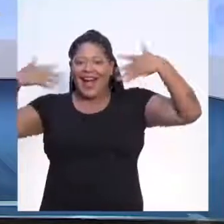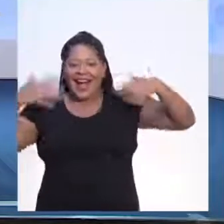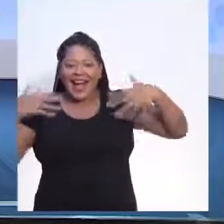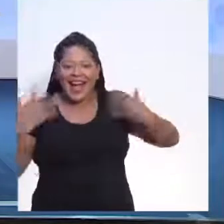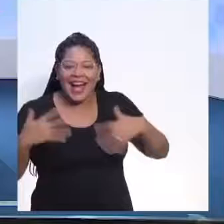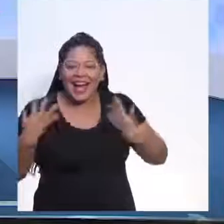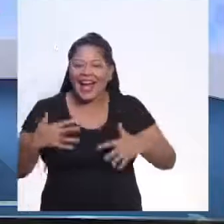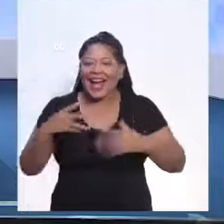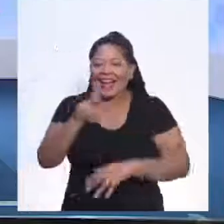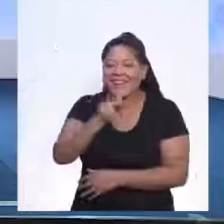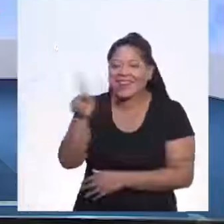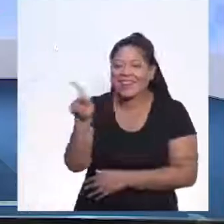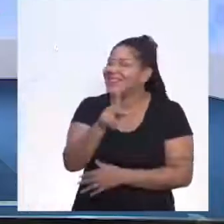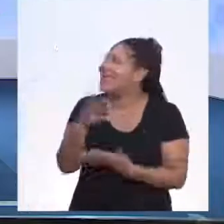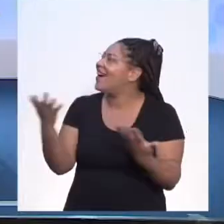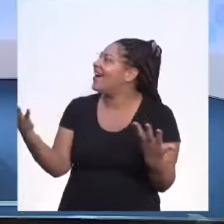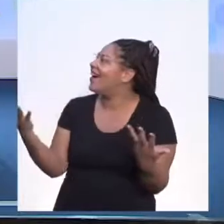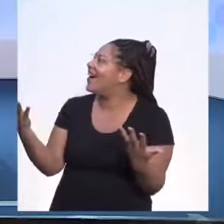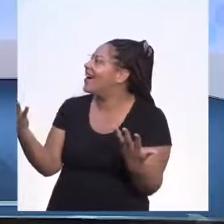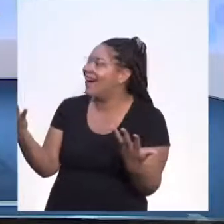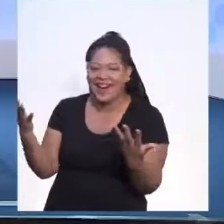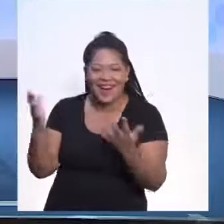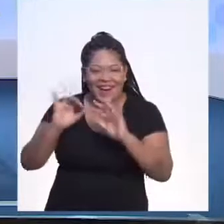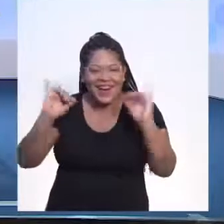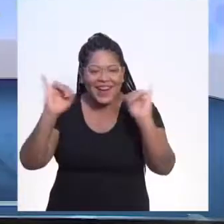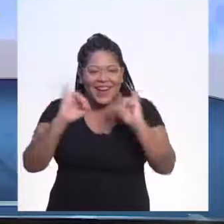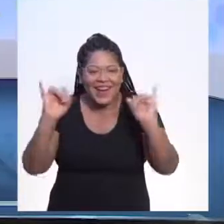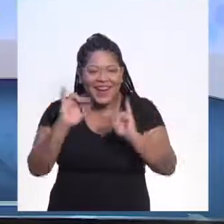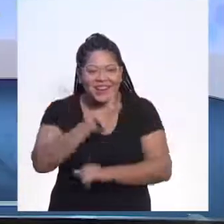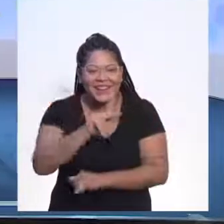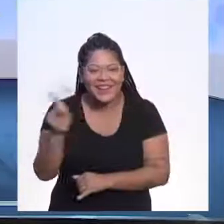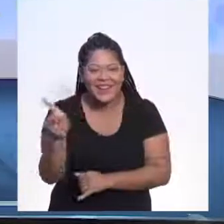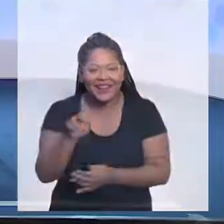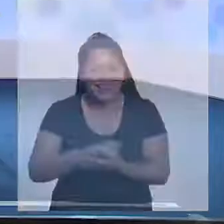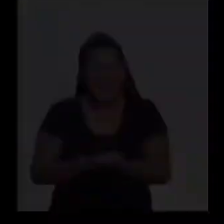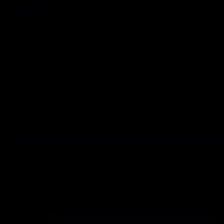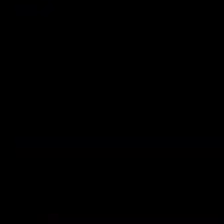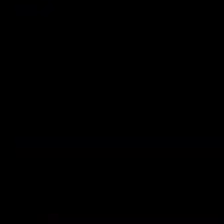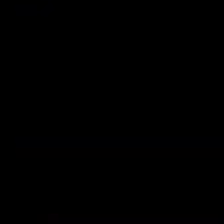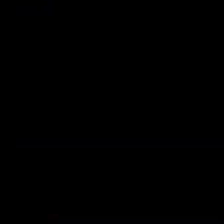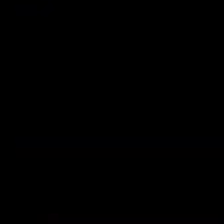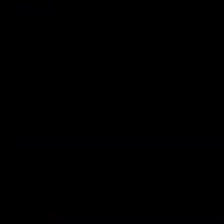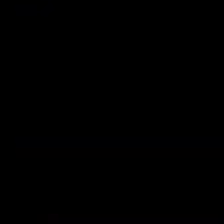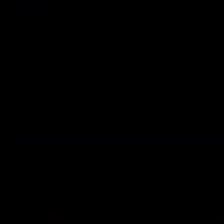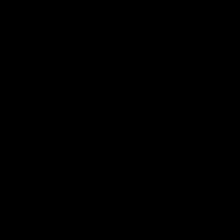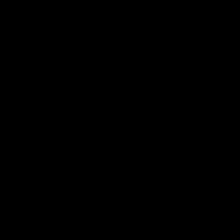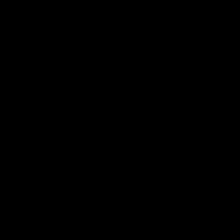Ai, professor! Opa, pro Júlio César, tudo bem? Olá, tudo bem a